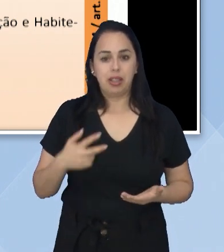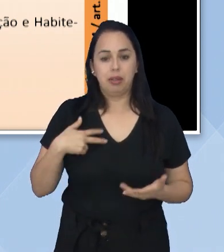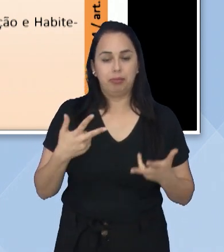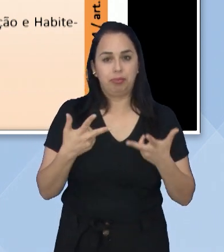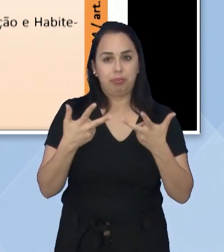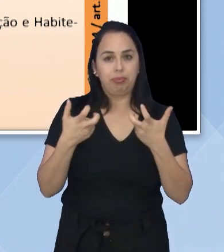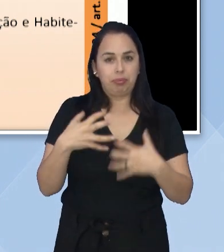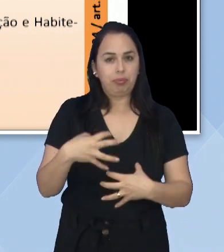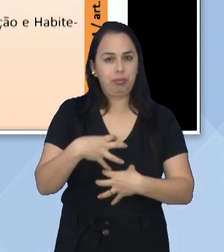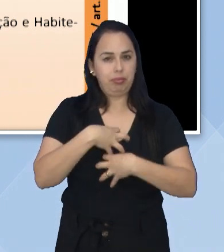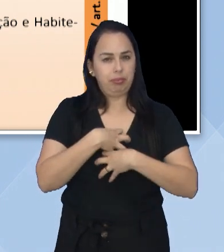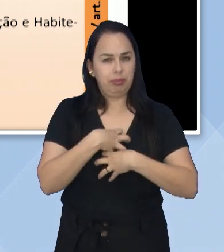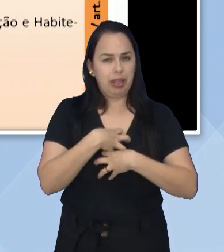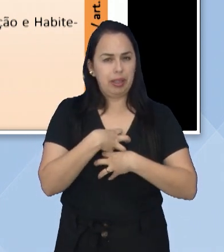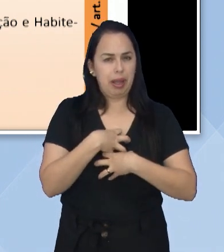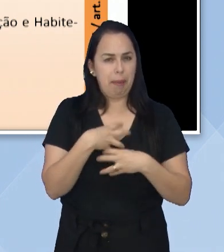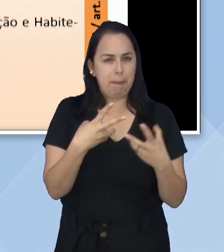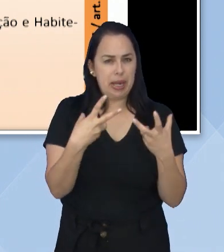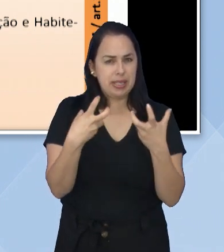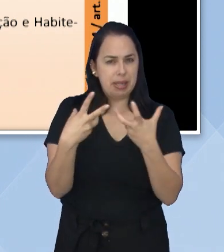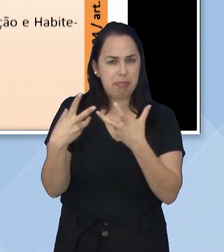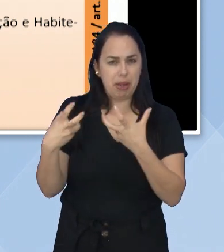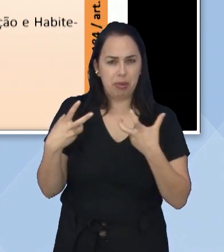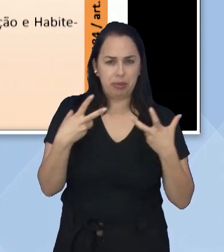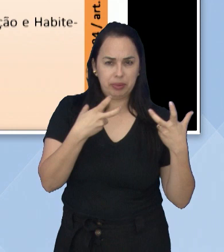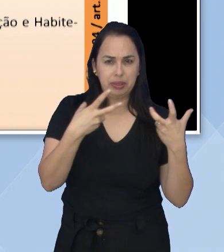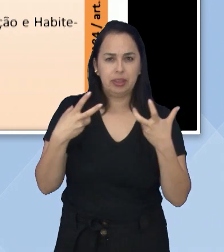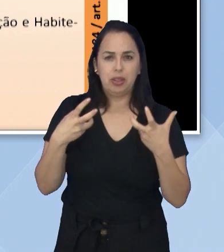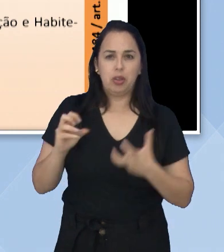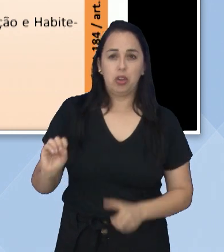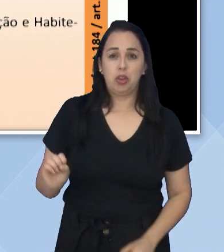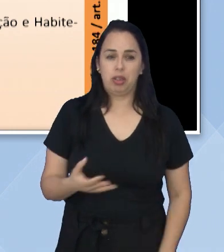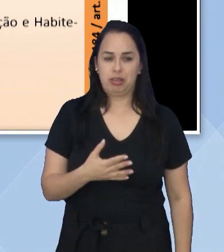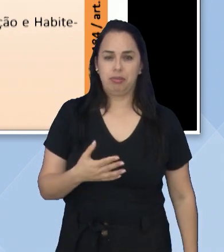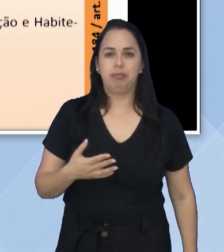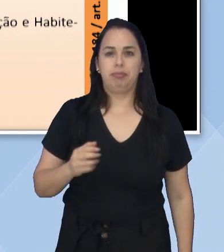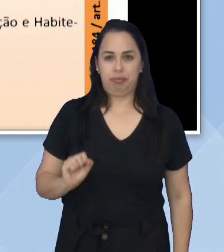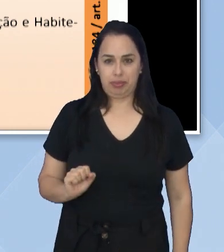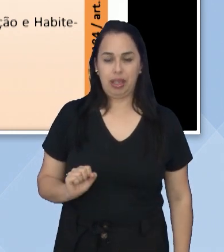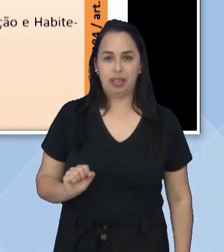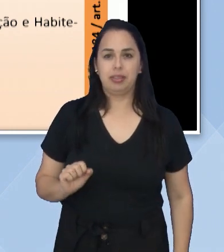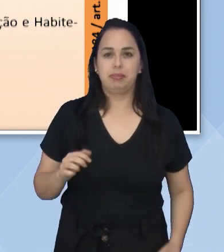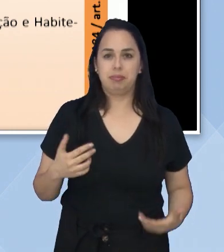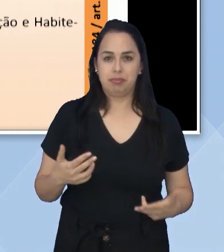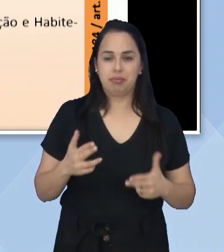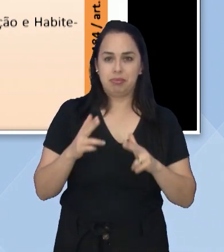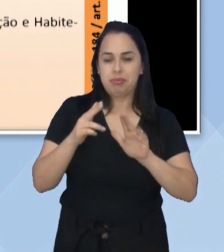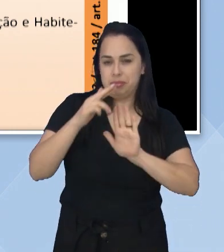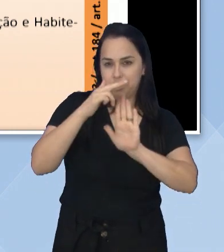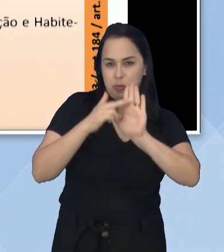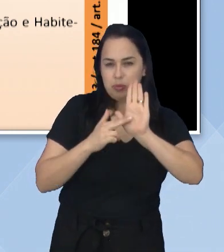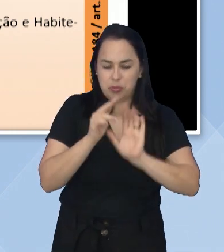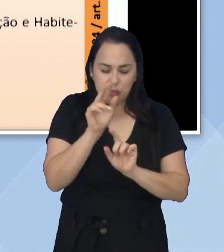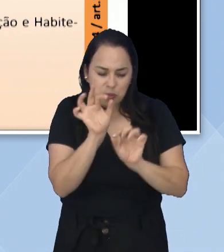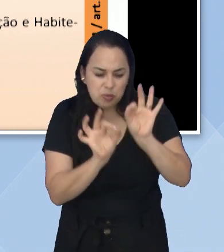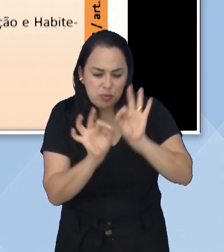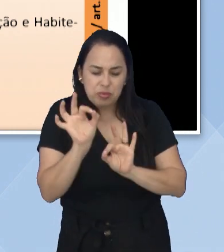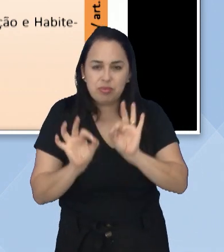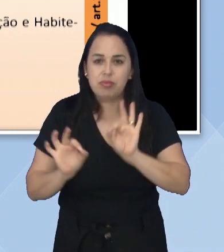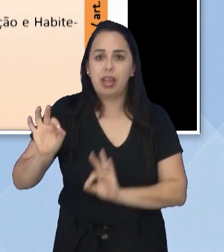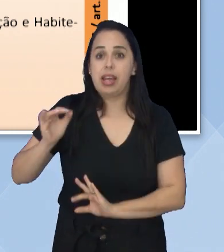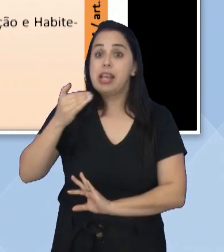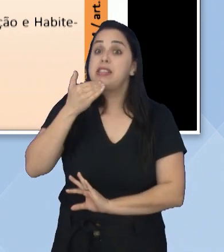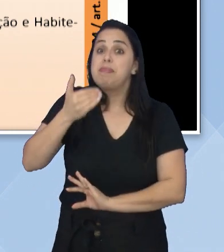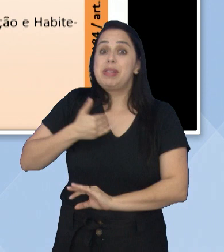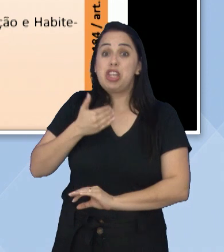sentiu a necessidade porque era uma coisa muito nova para nós nós regulamentamos mas na medida que eles começaram a entrar com